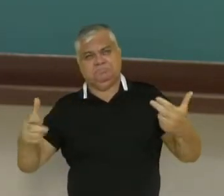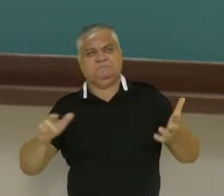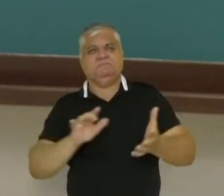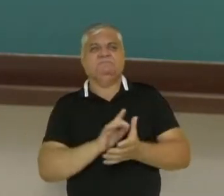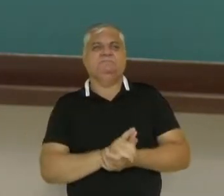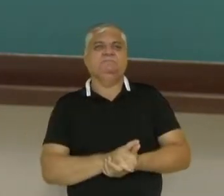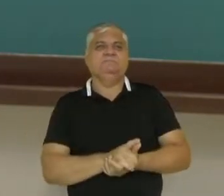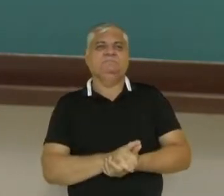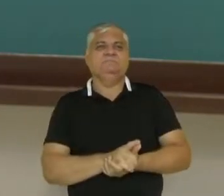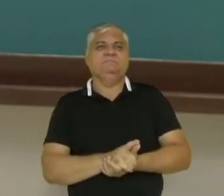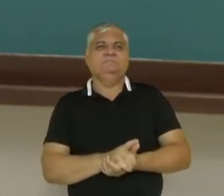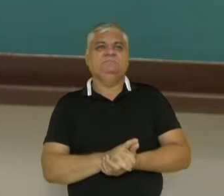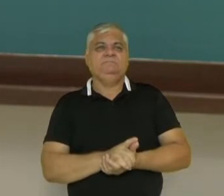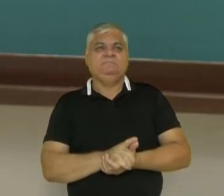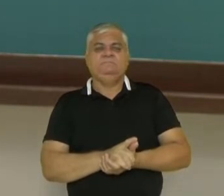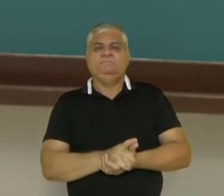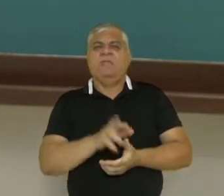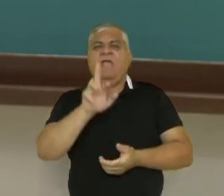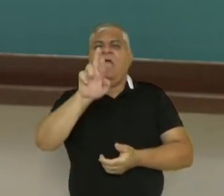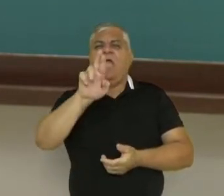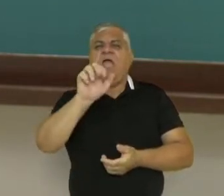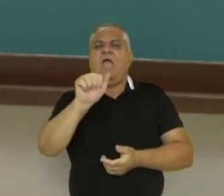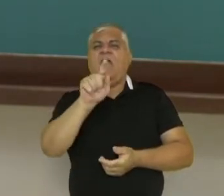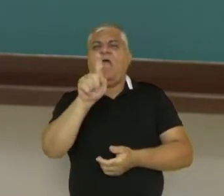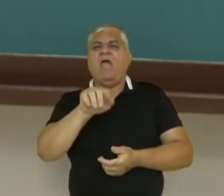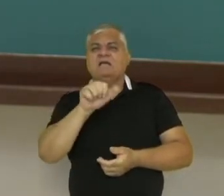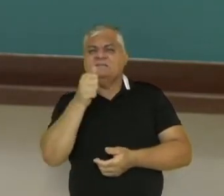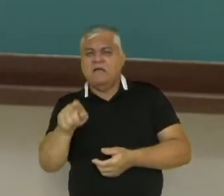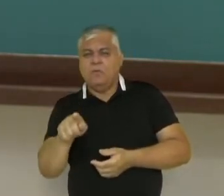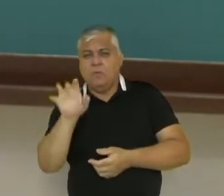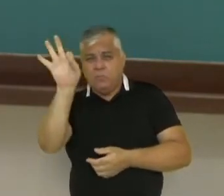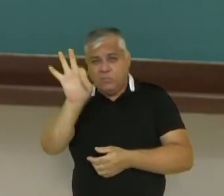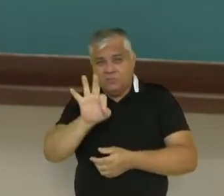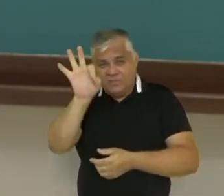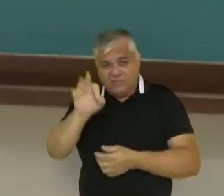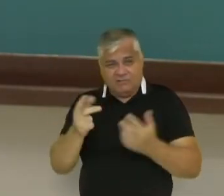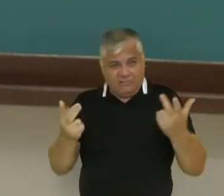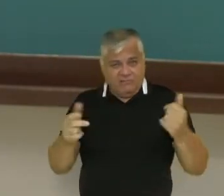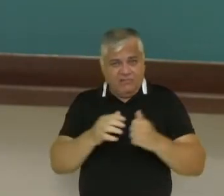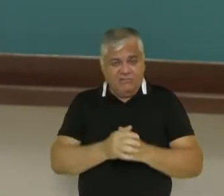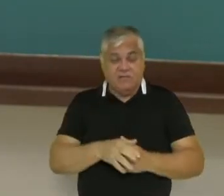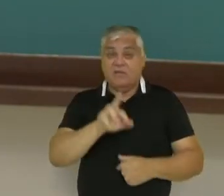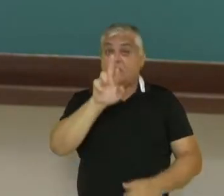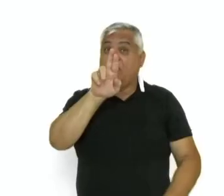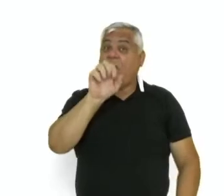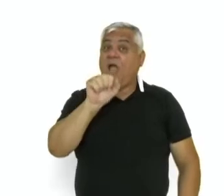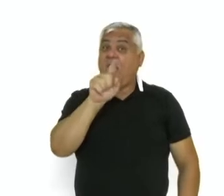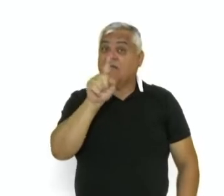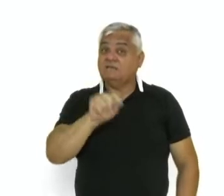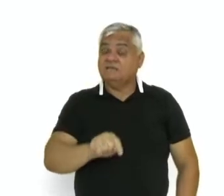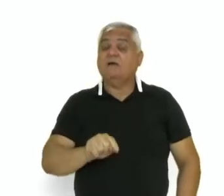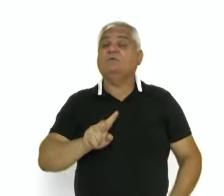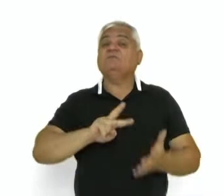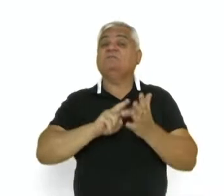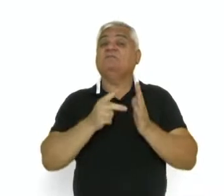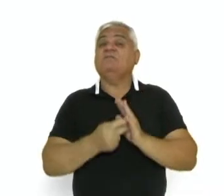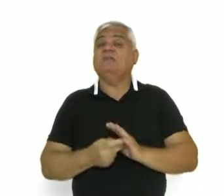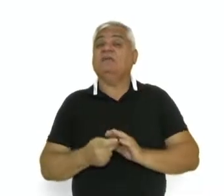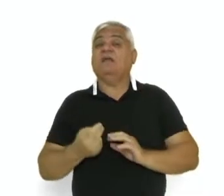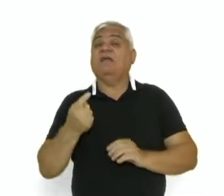seguindo. E razão e porcentagem? Você lembra o que é uma razão? A razão entre dois números é